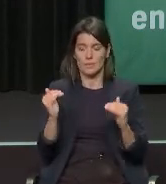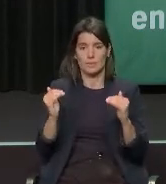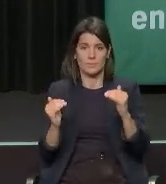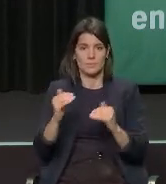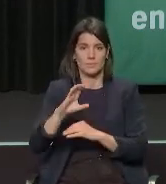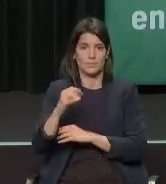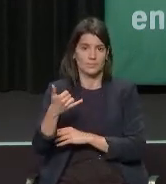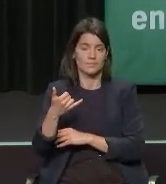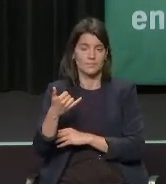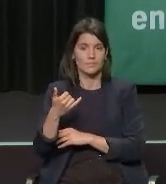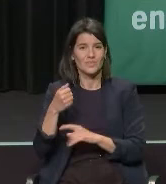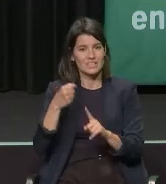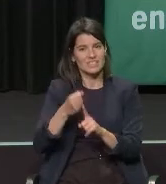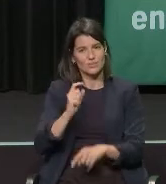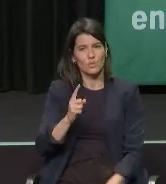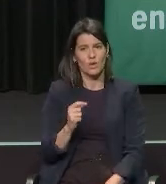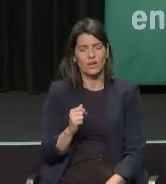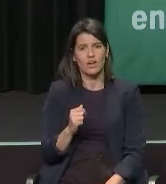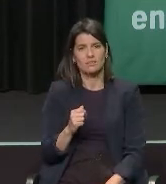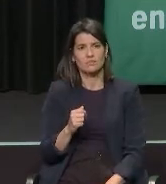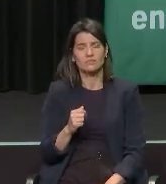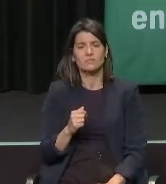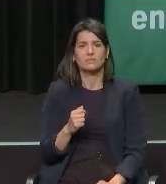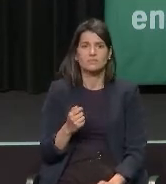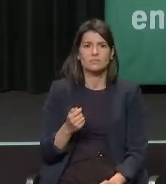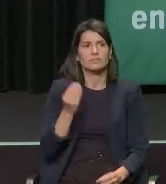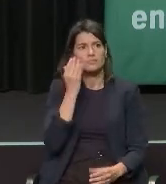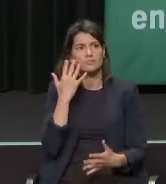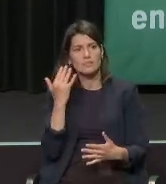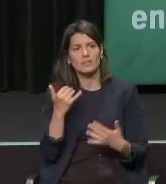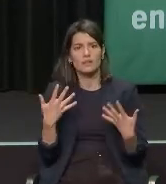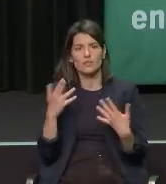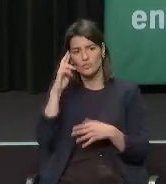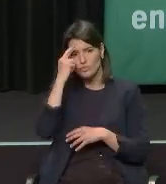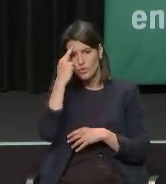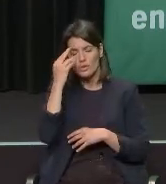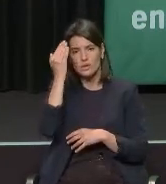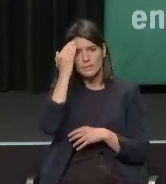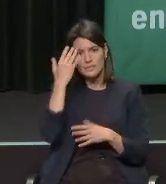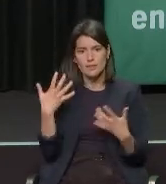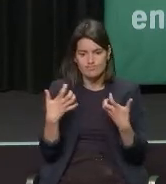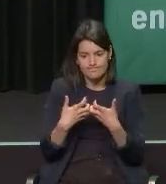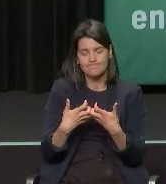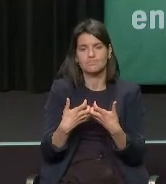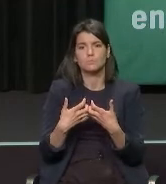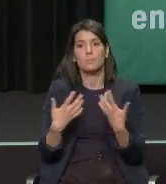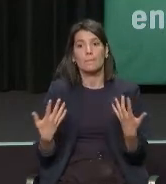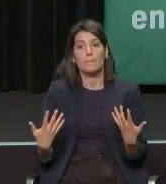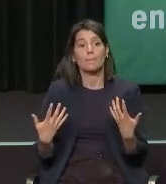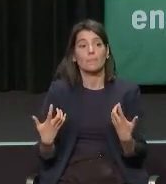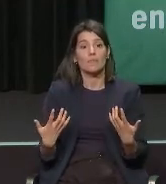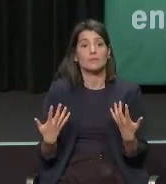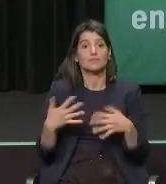que o grande desafio é realmente esse de integração, de convergência de esforços e capacidades. E quando eu digo